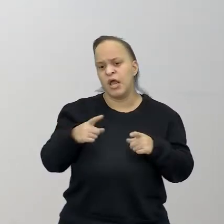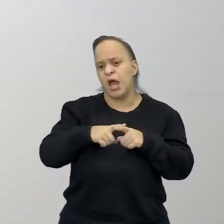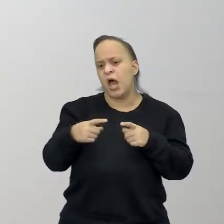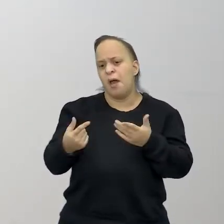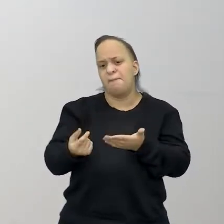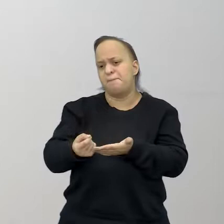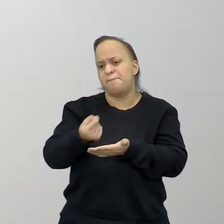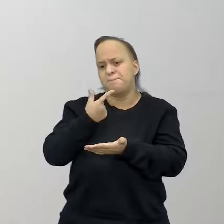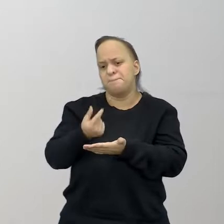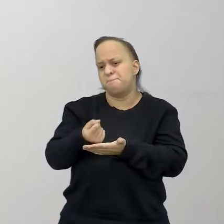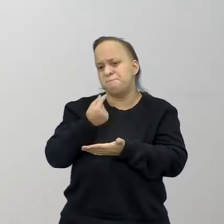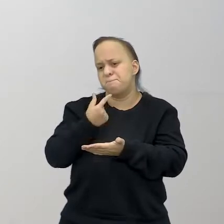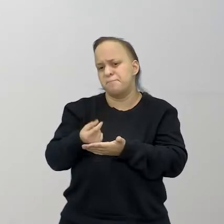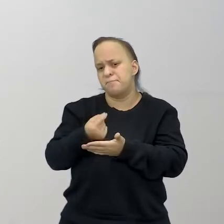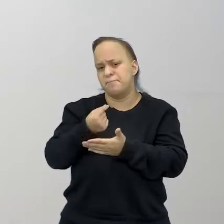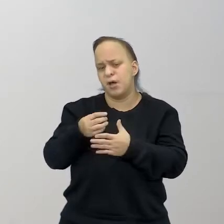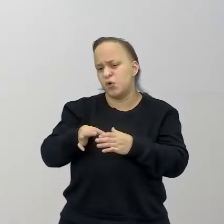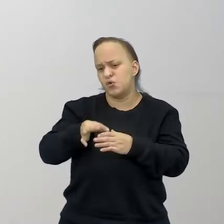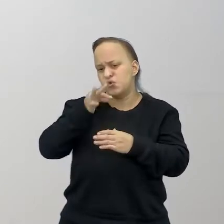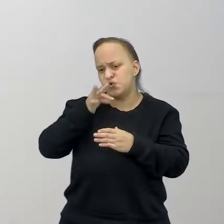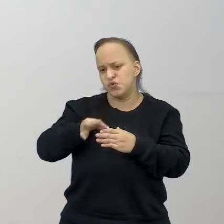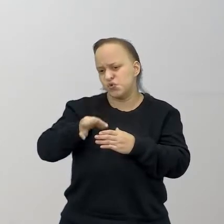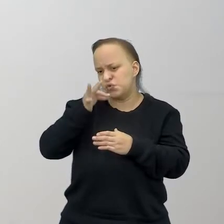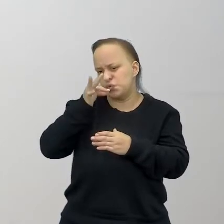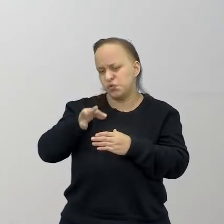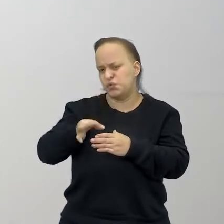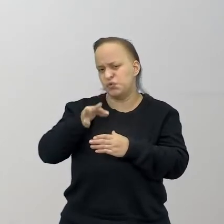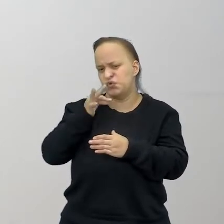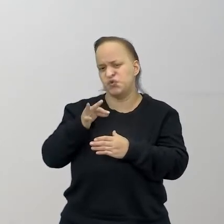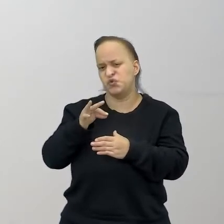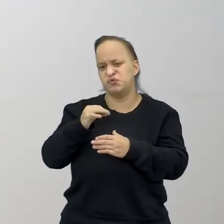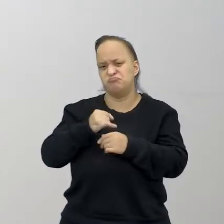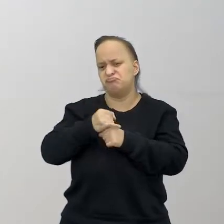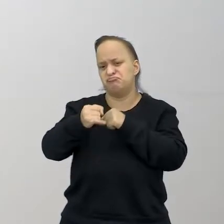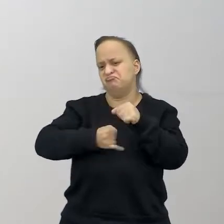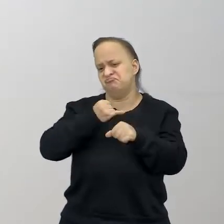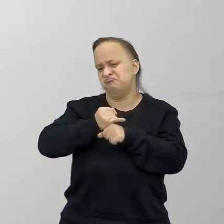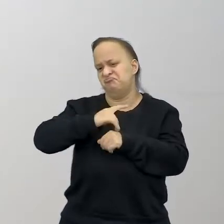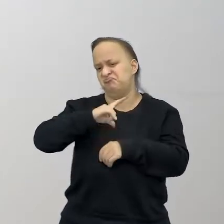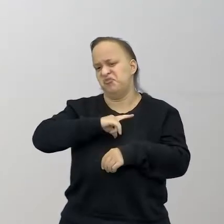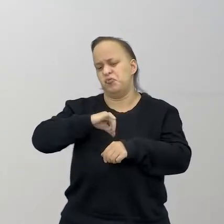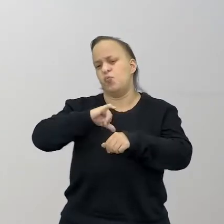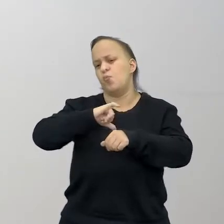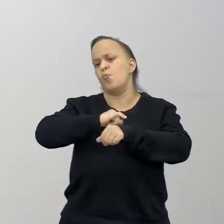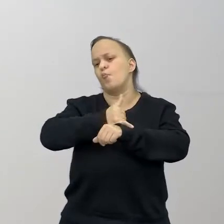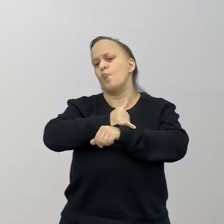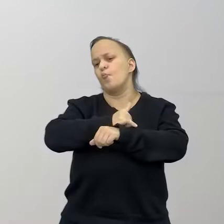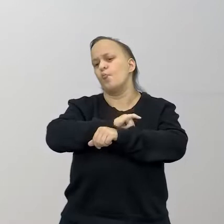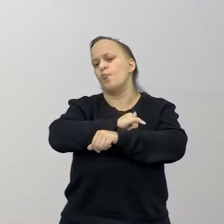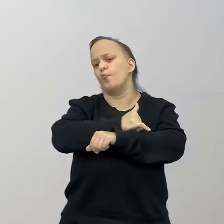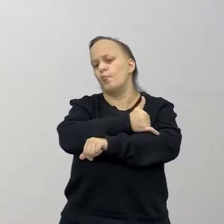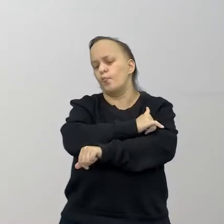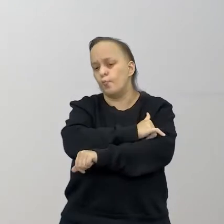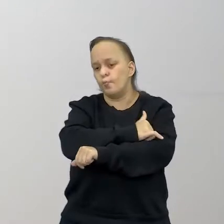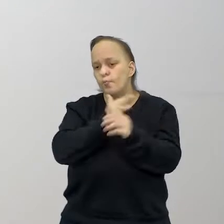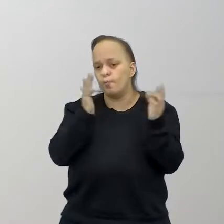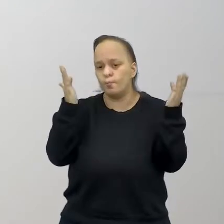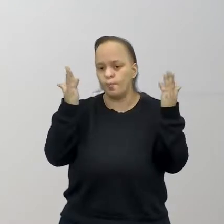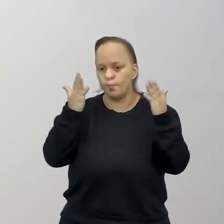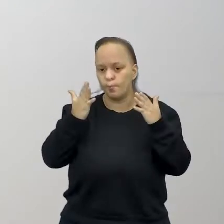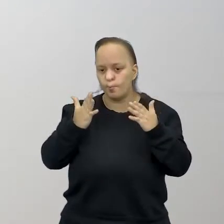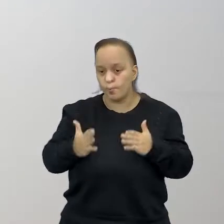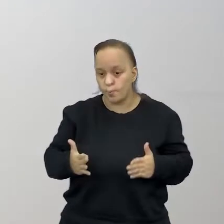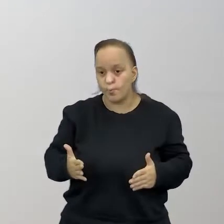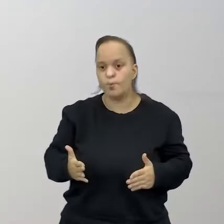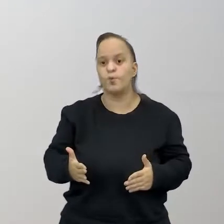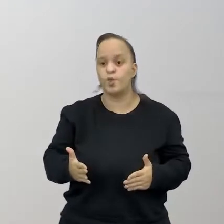remédio, eu já tomei chá, esses chás, sei lá, que tem na internet pra emagrecer. Então quer dizer que eu tenho uma patologia? Não.